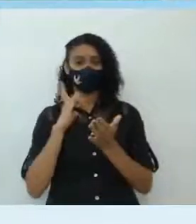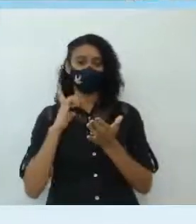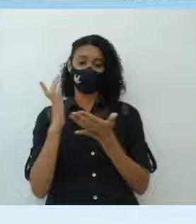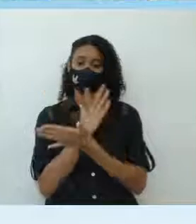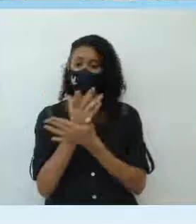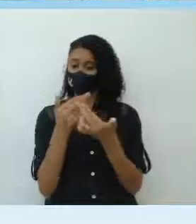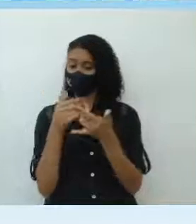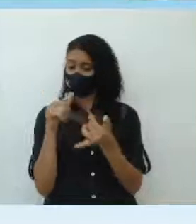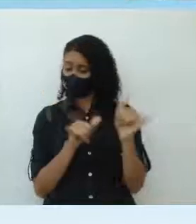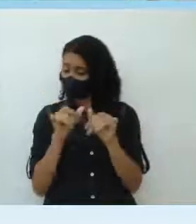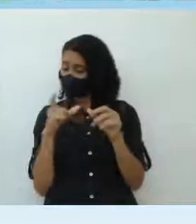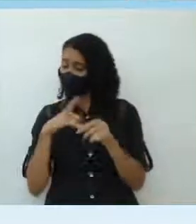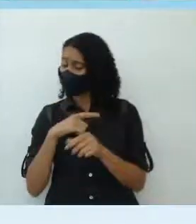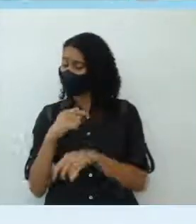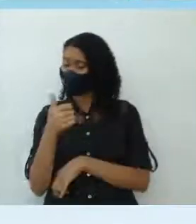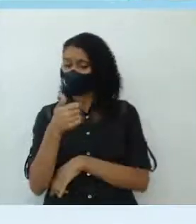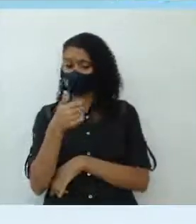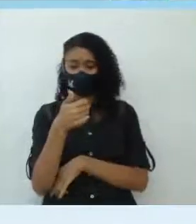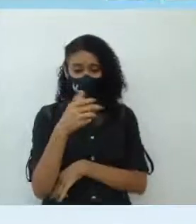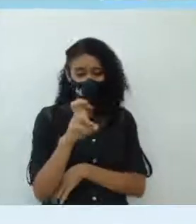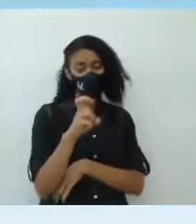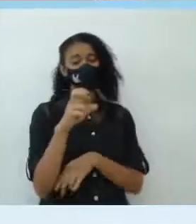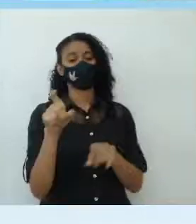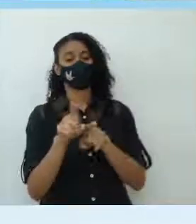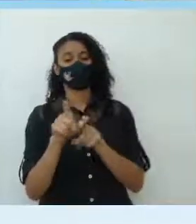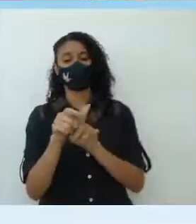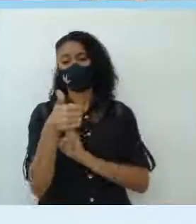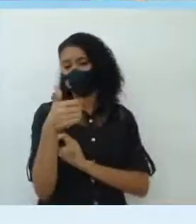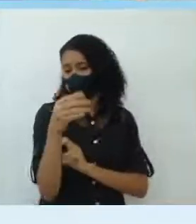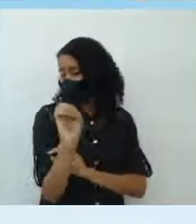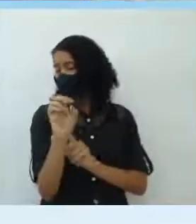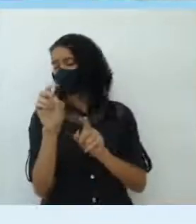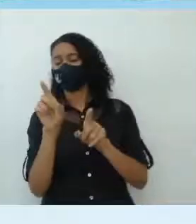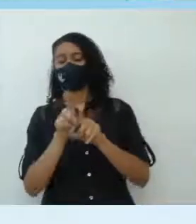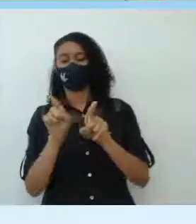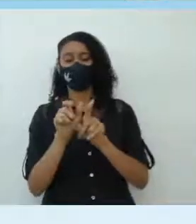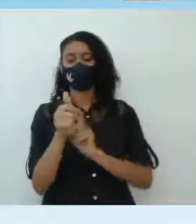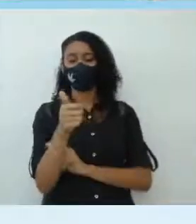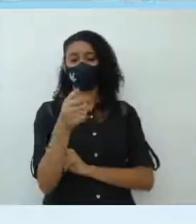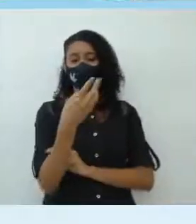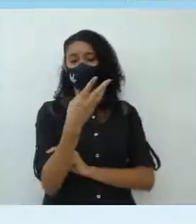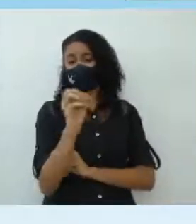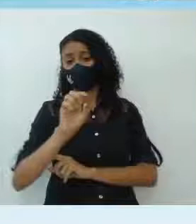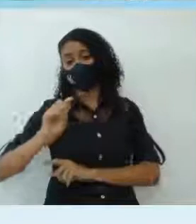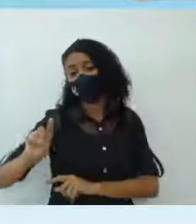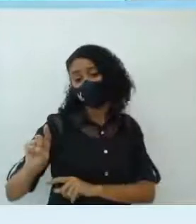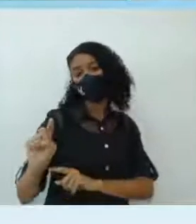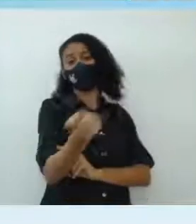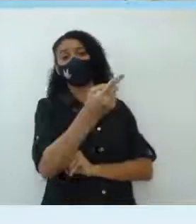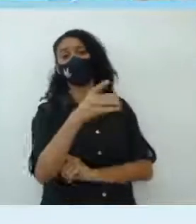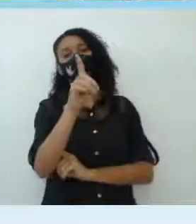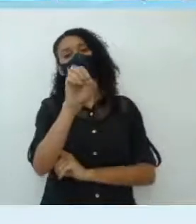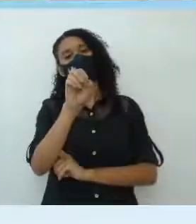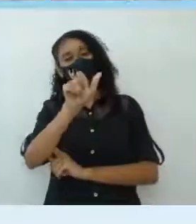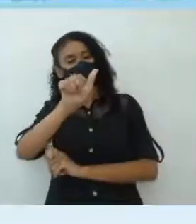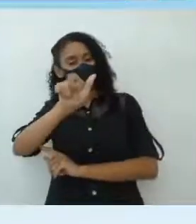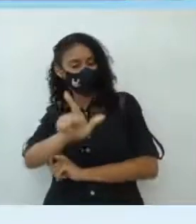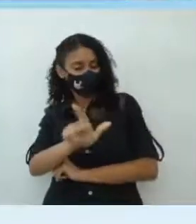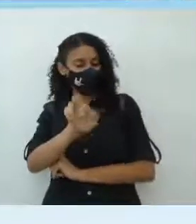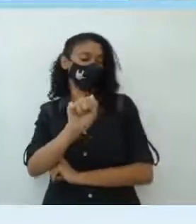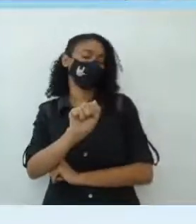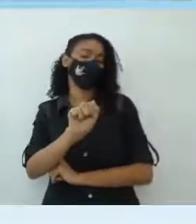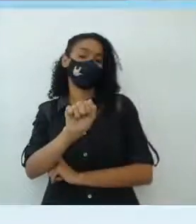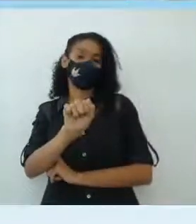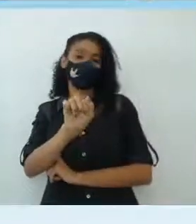15, 20, 30 mil dólares 1 grama desse reagente. Imagina aí, 1 grama é muito mais valioso do